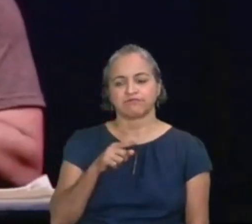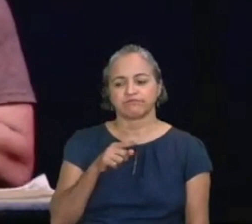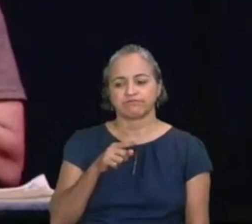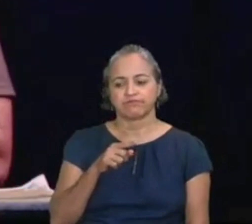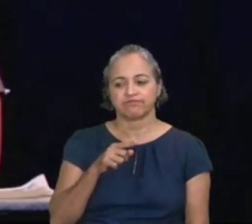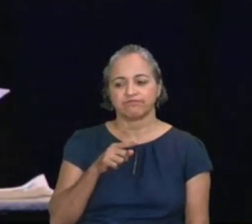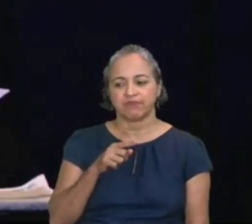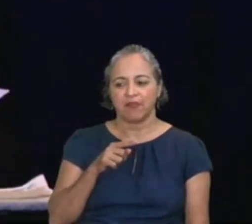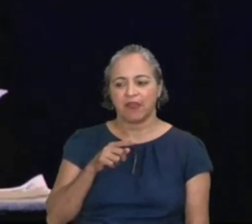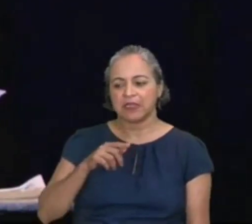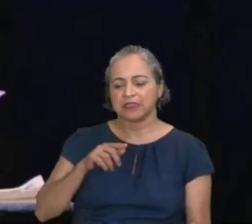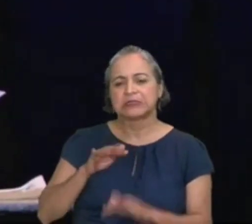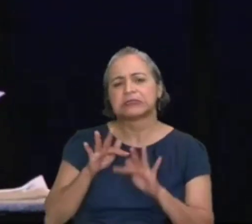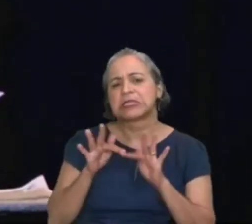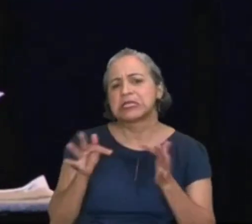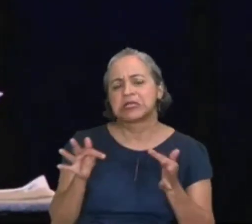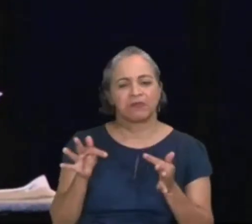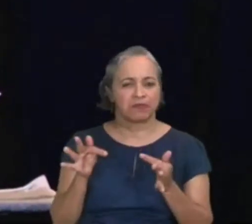é,